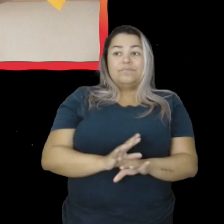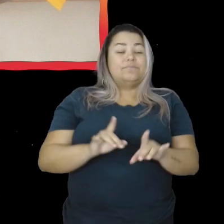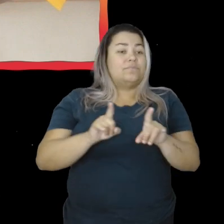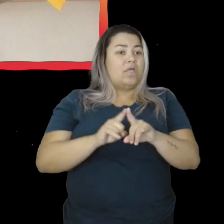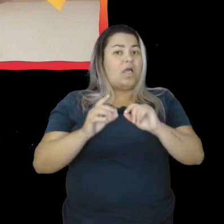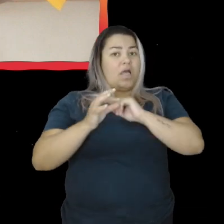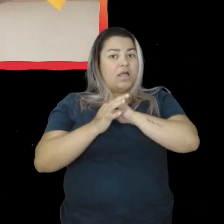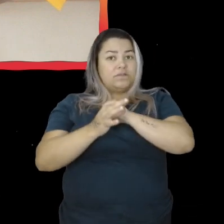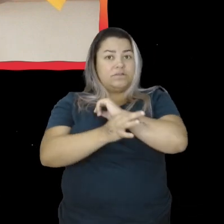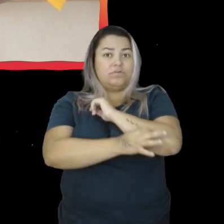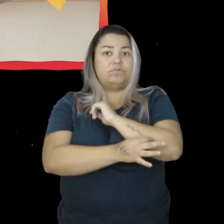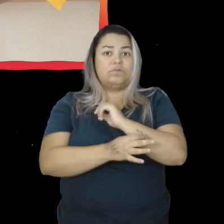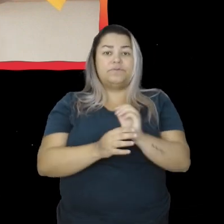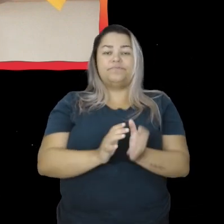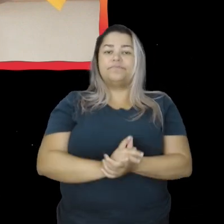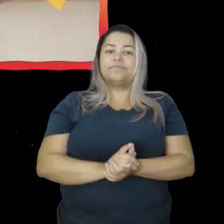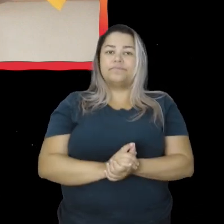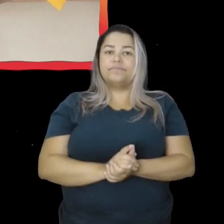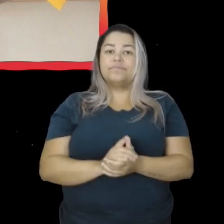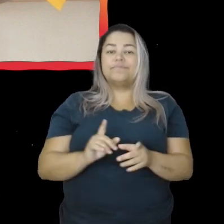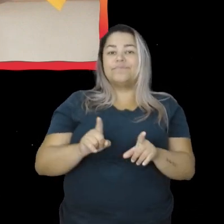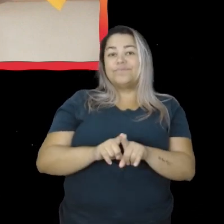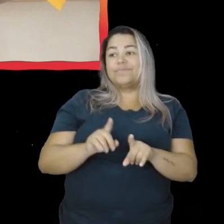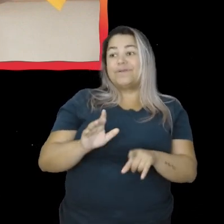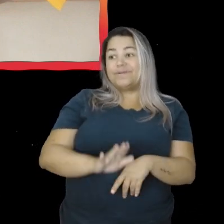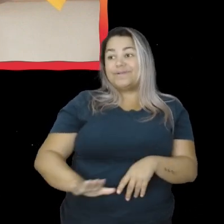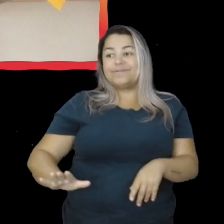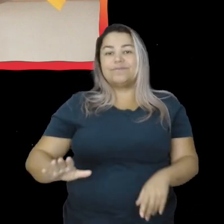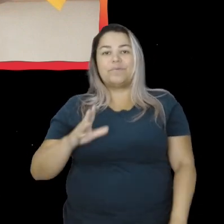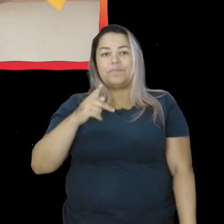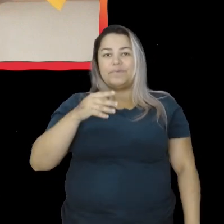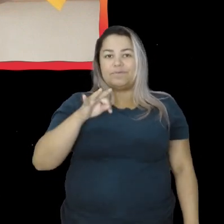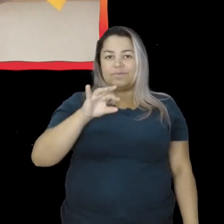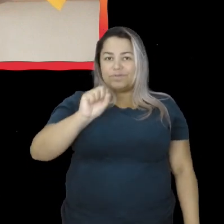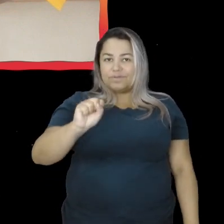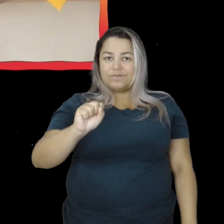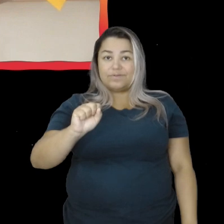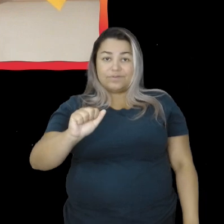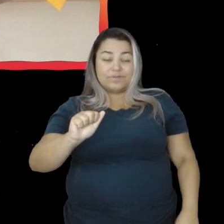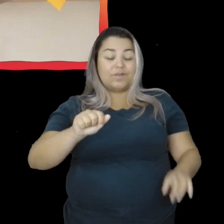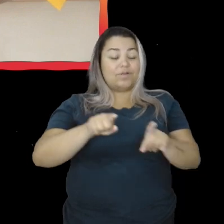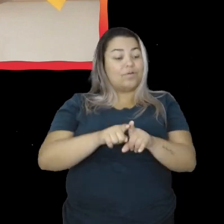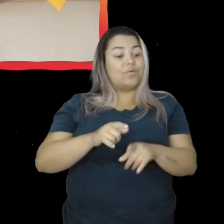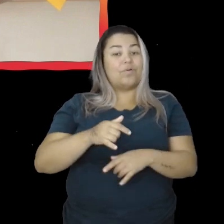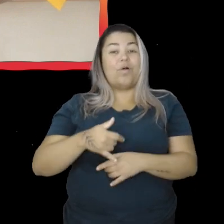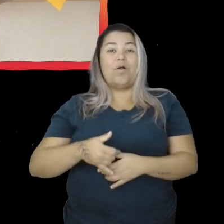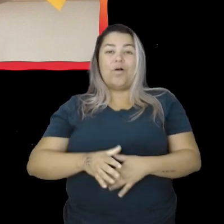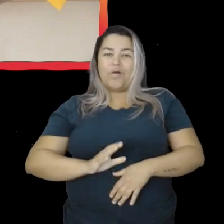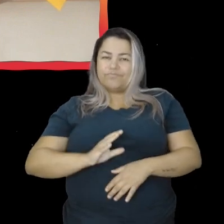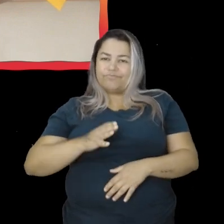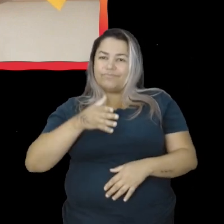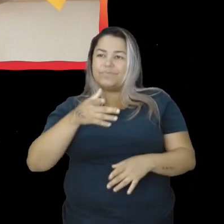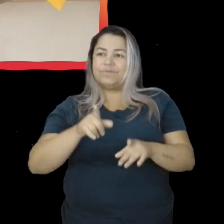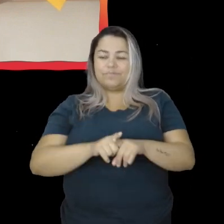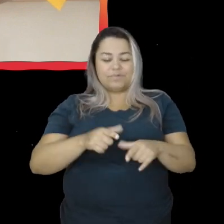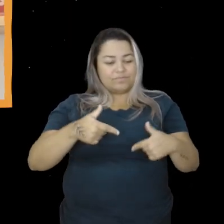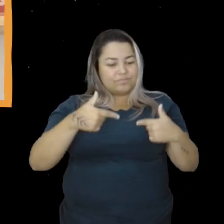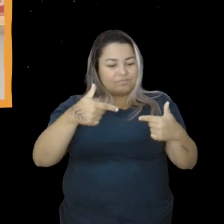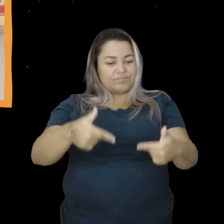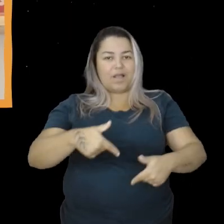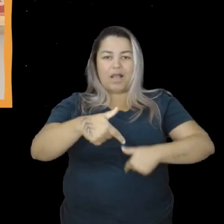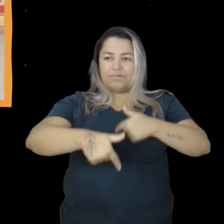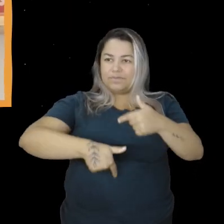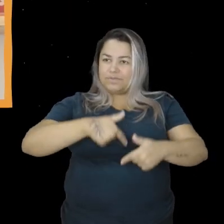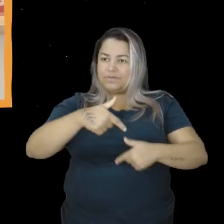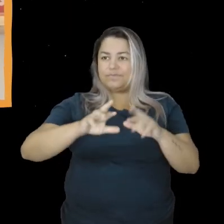e urbanismo e sou uma criança petista com muito orgulho. Cresci dentro do Partido dos Trabalhadores e das Trabalhadoras,